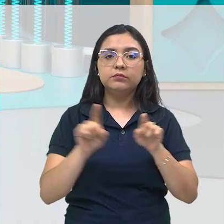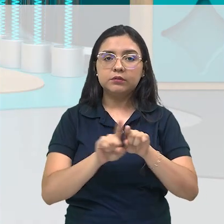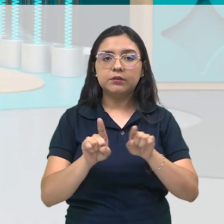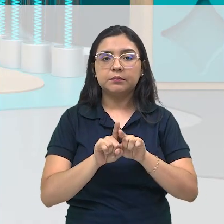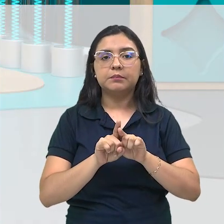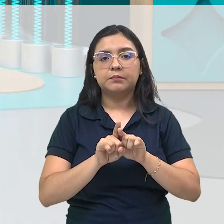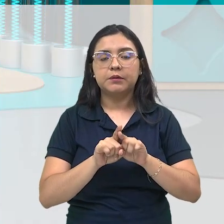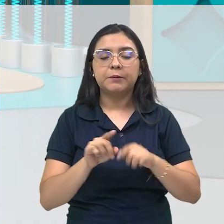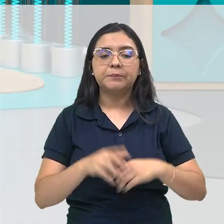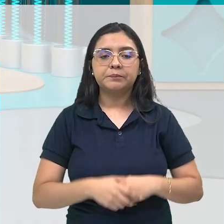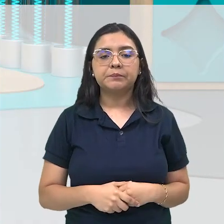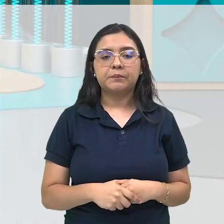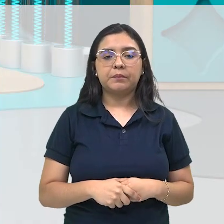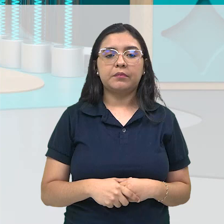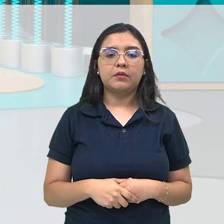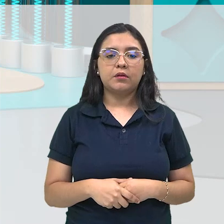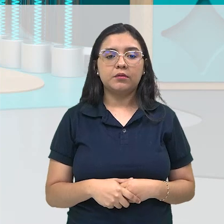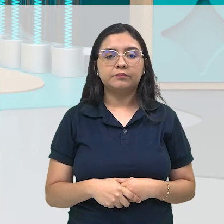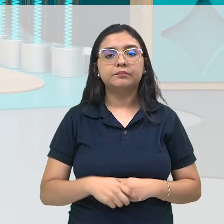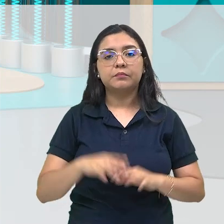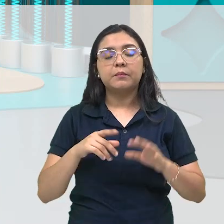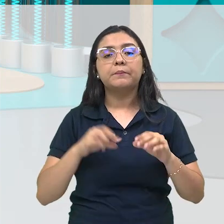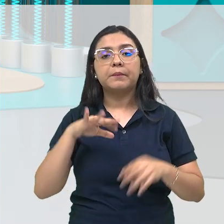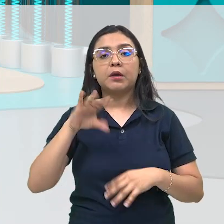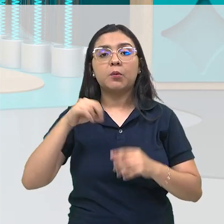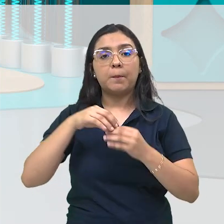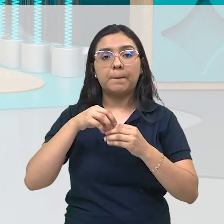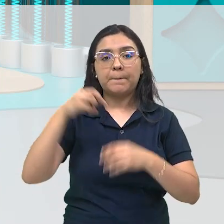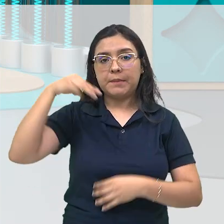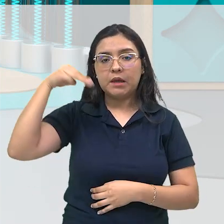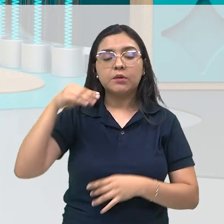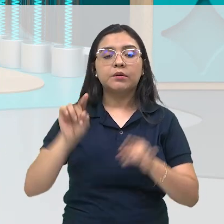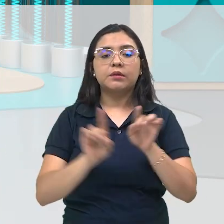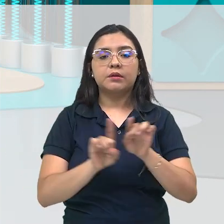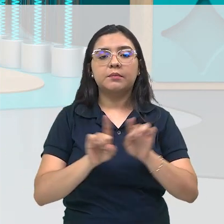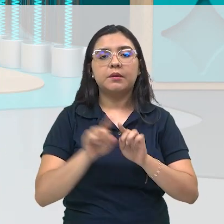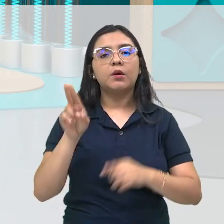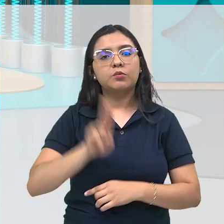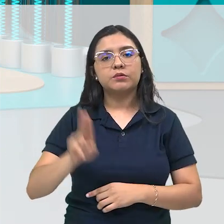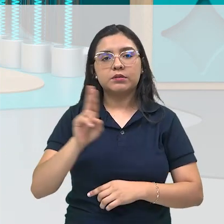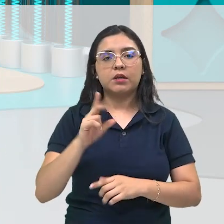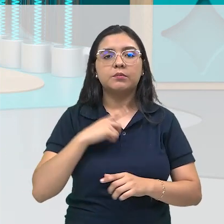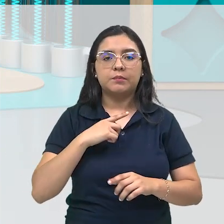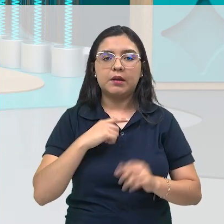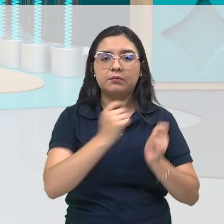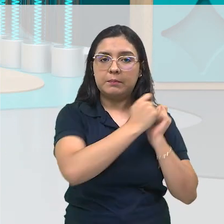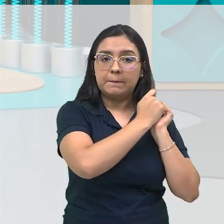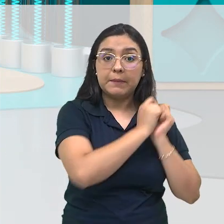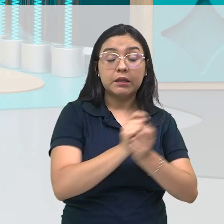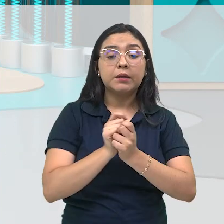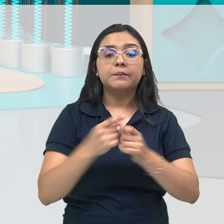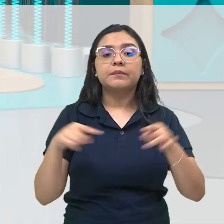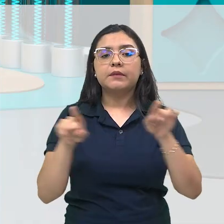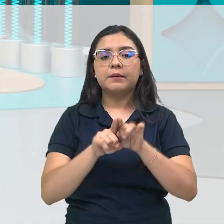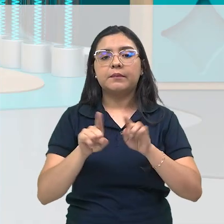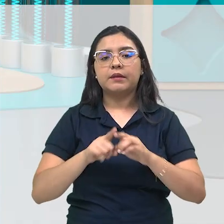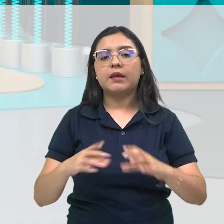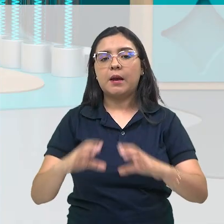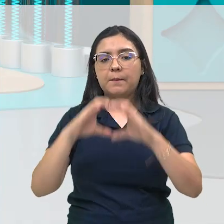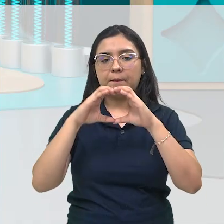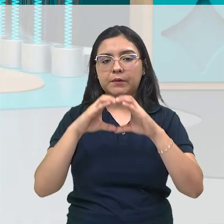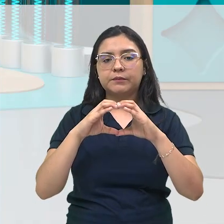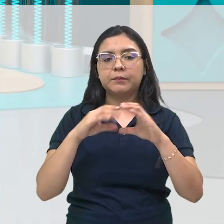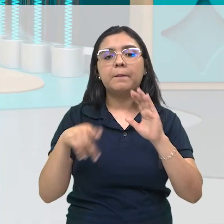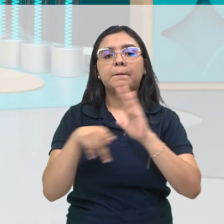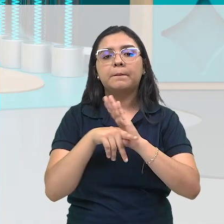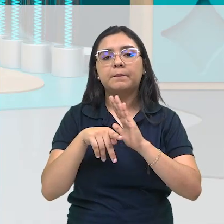comprimento, um pouco mais de meio metro de comprimento, né? E aí ele é usado para bater na bola. Tem a bola de beisebol, que